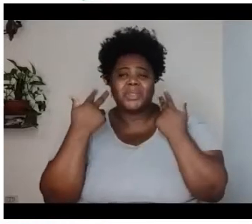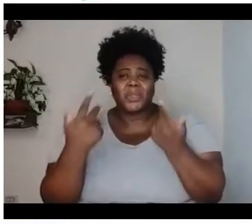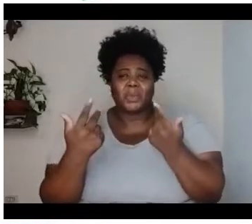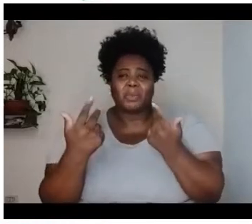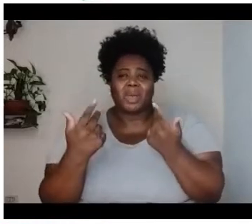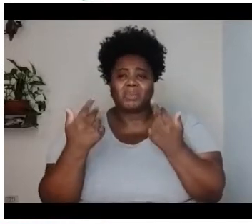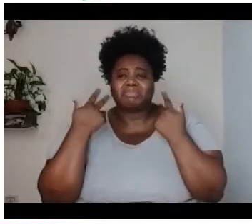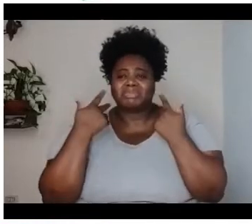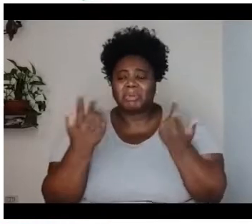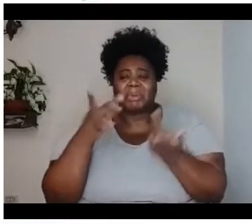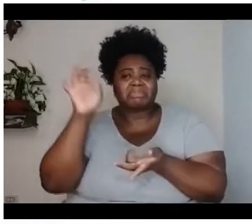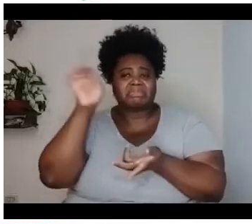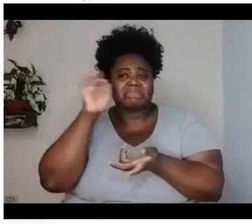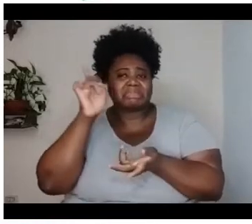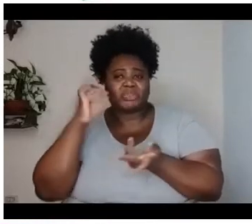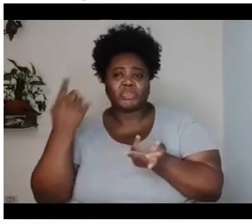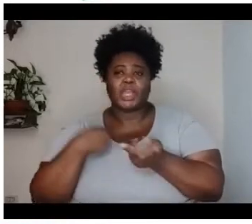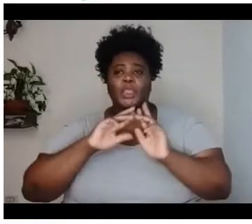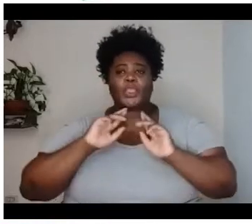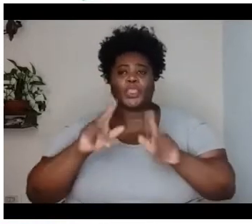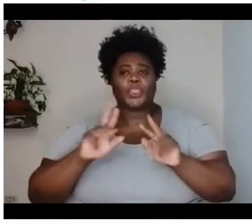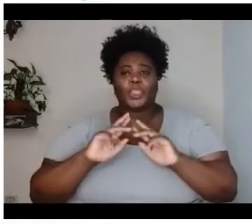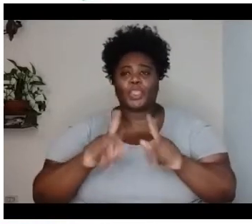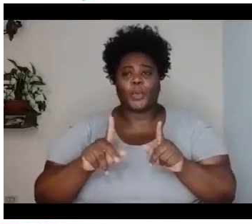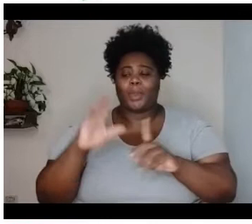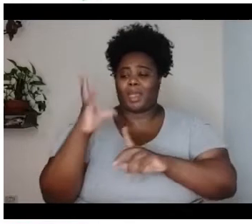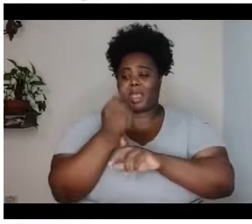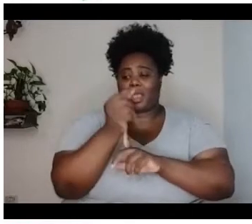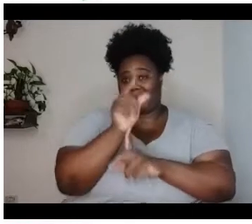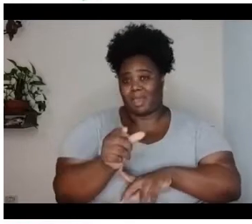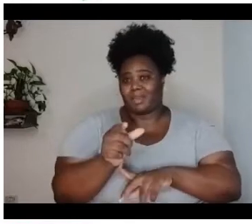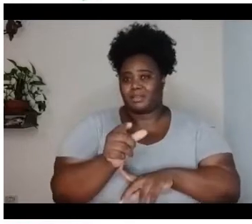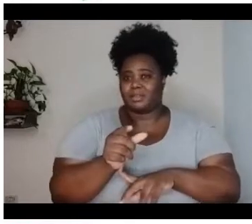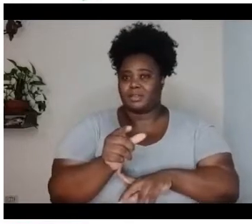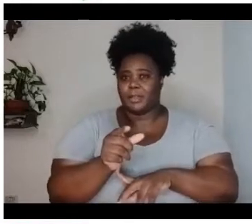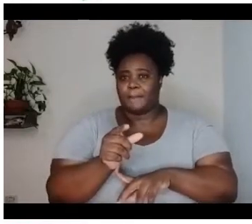mesmo, do dia a dia. Eu não sou uma artista